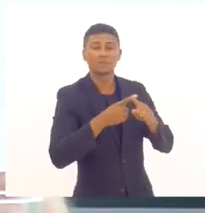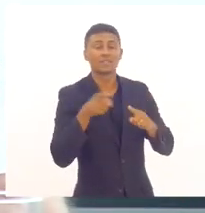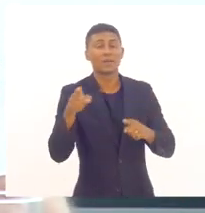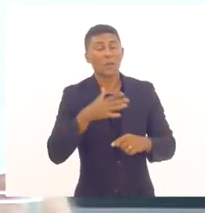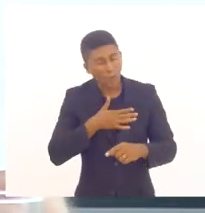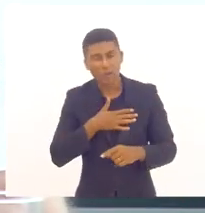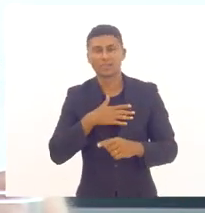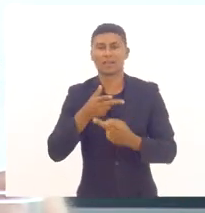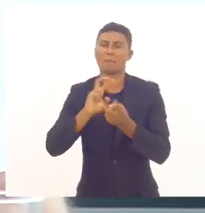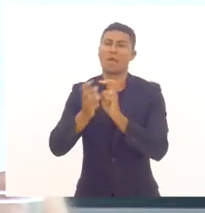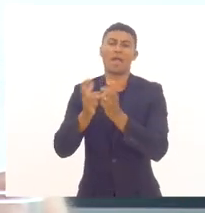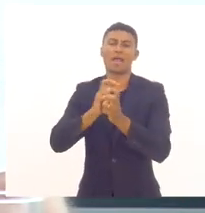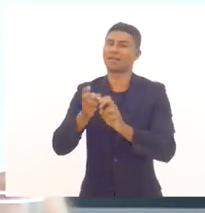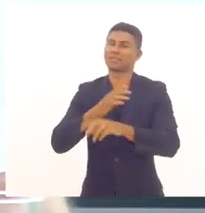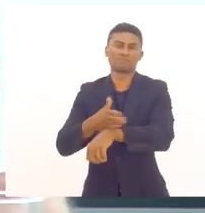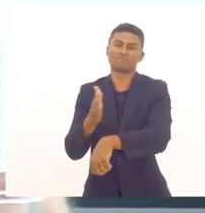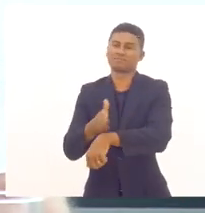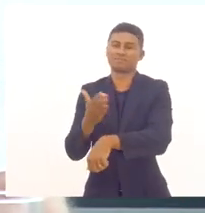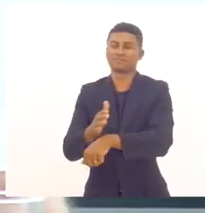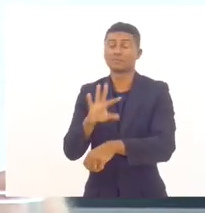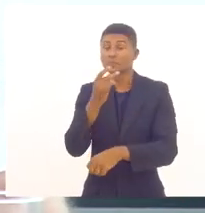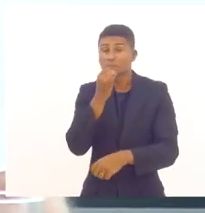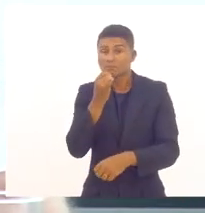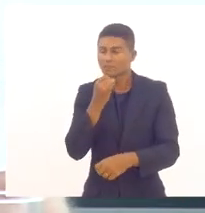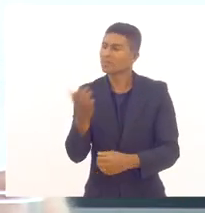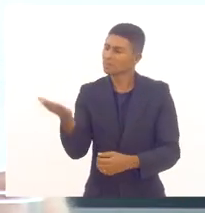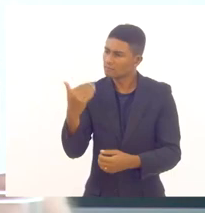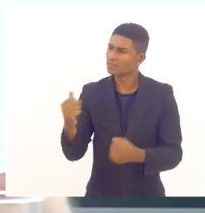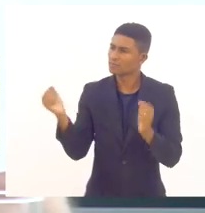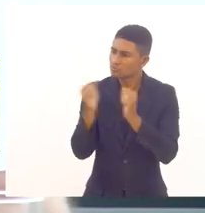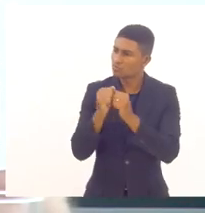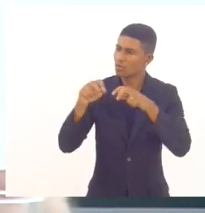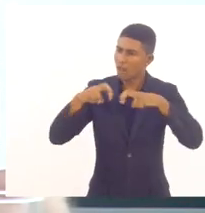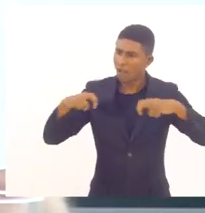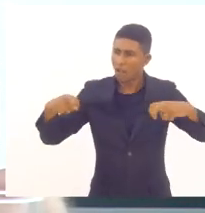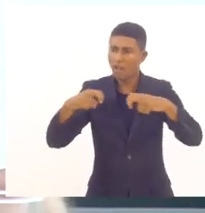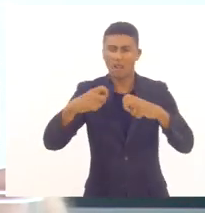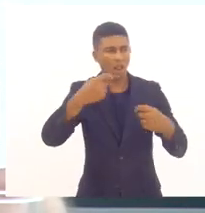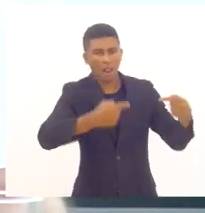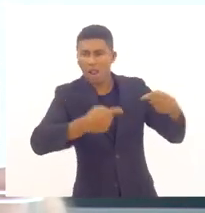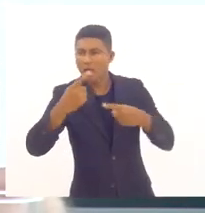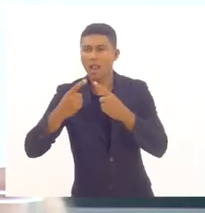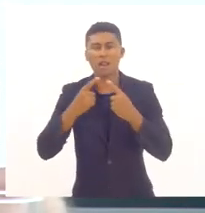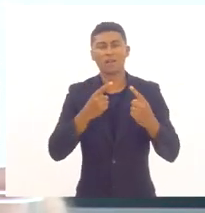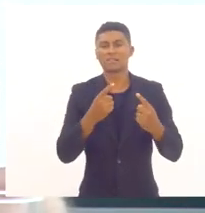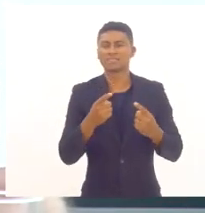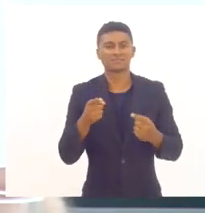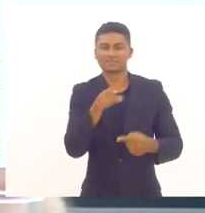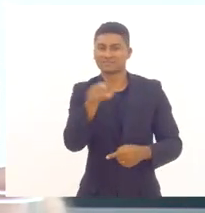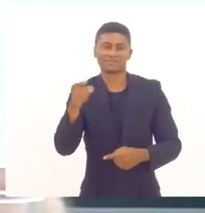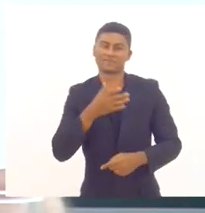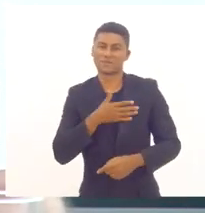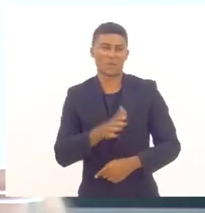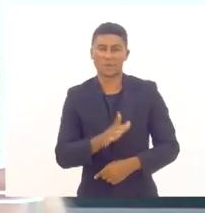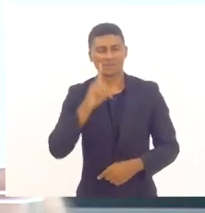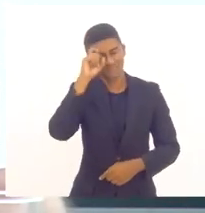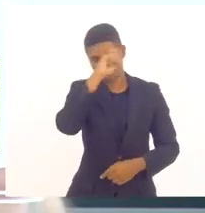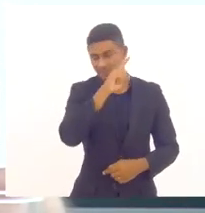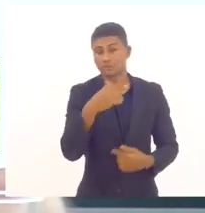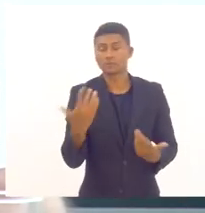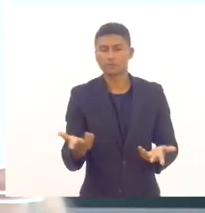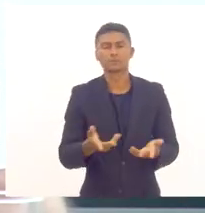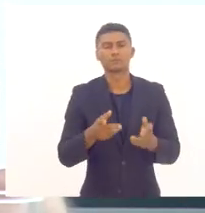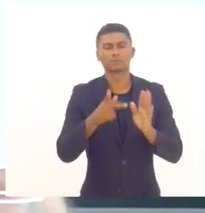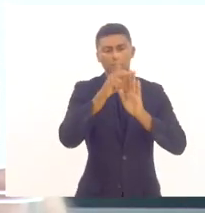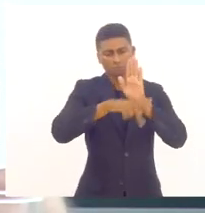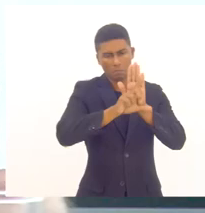fala em sentar para fazer um debate, é uma dificuldade enorme em todos os lugares, né? Então esse PL tramitou aqui na